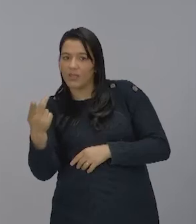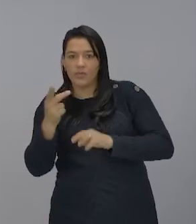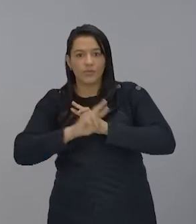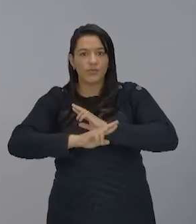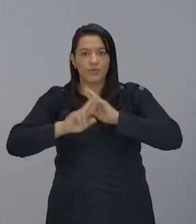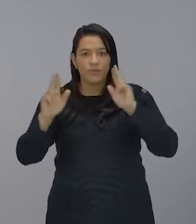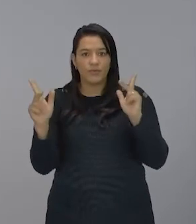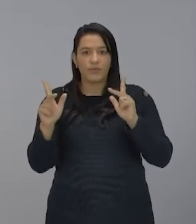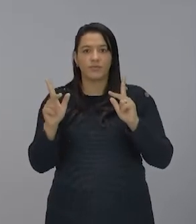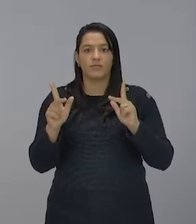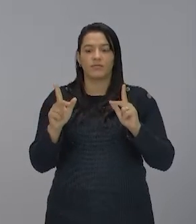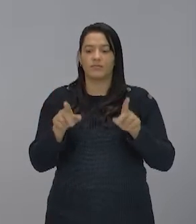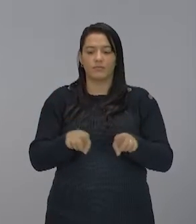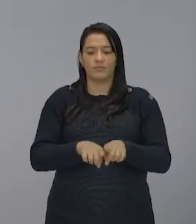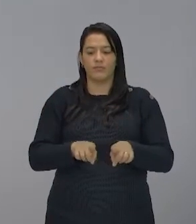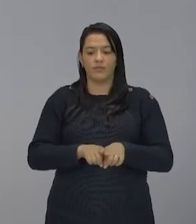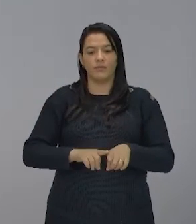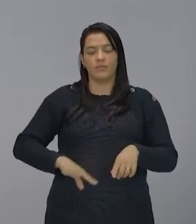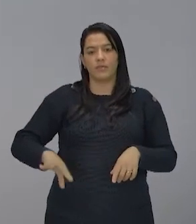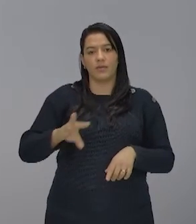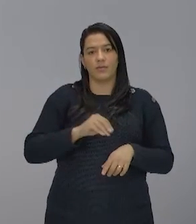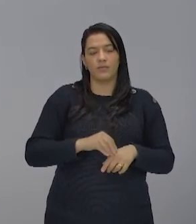diferente da outra?